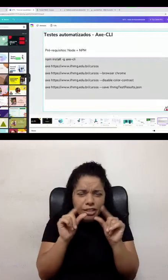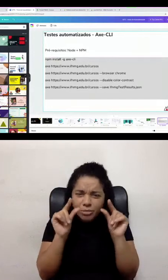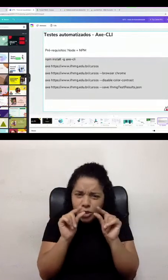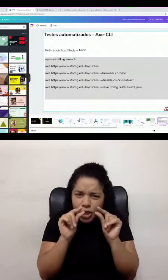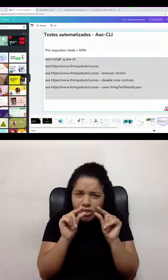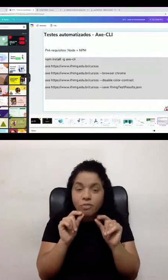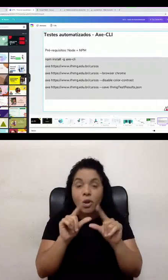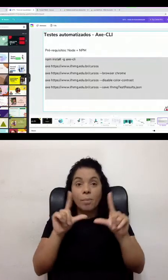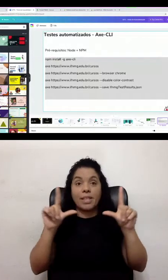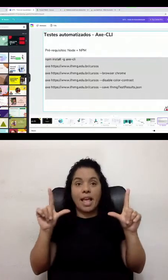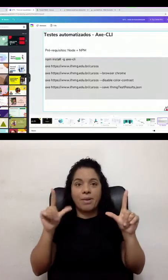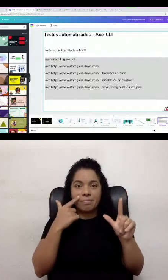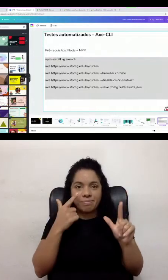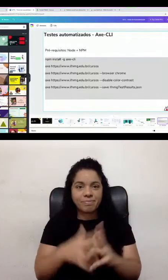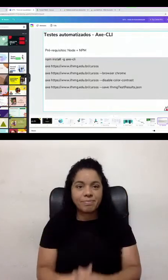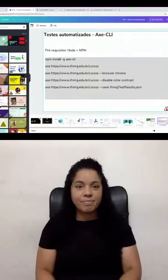Deixa eu aumentar aqui, ó. Um